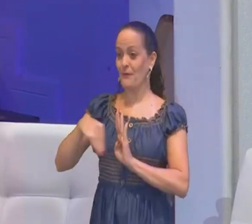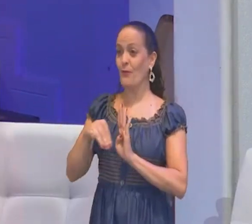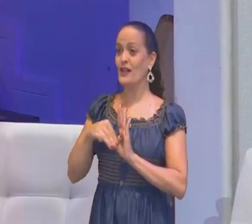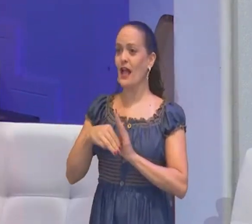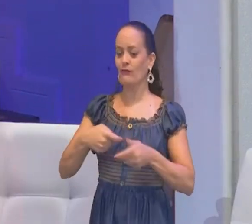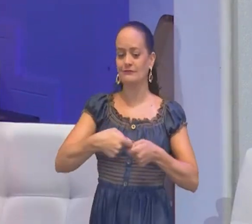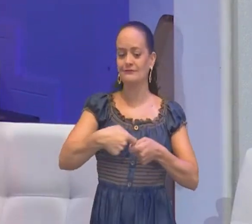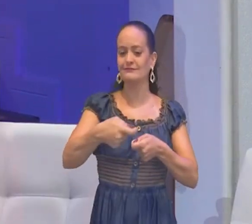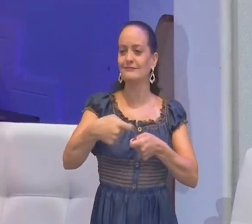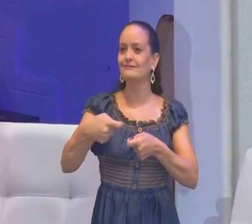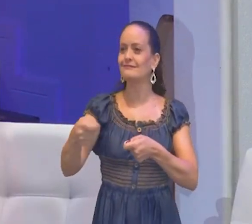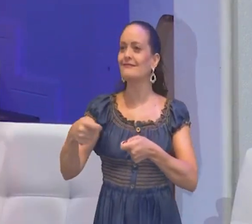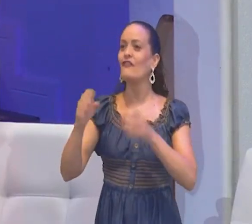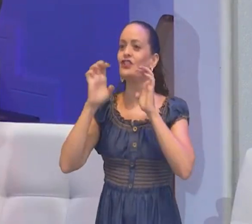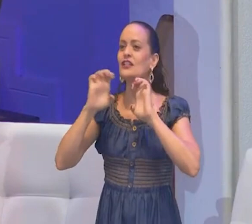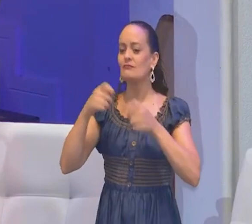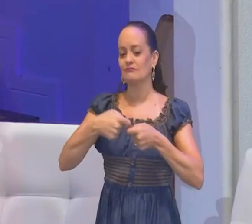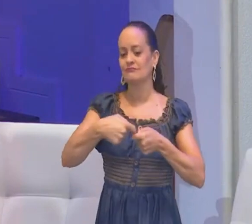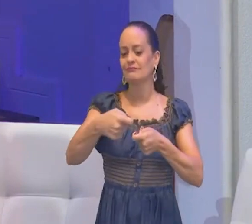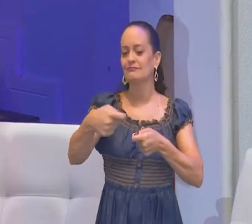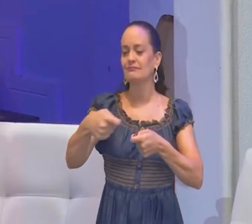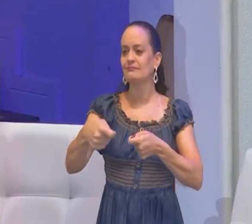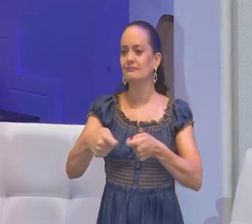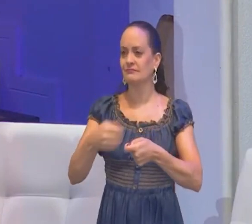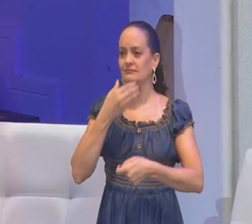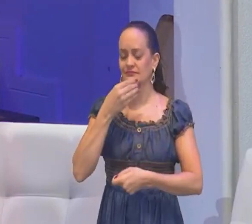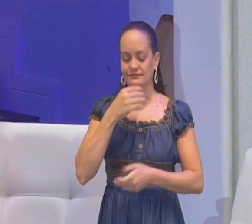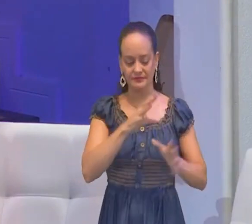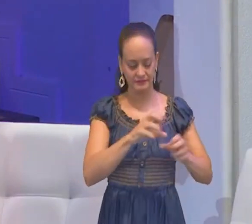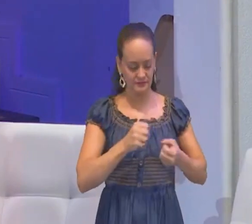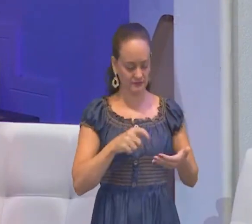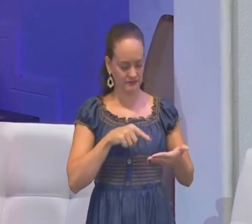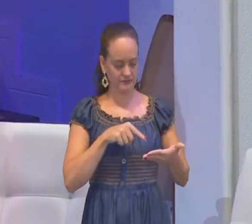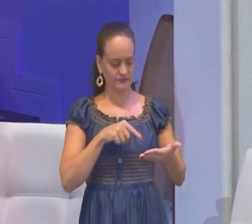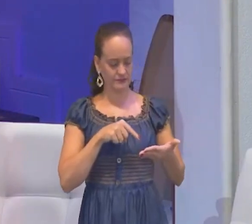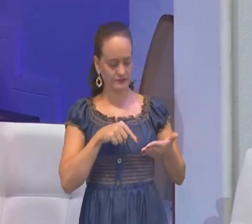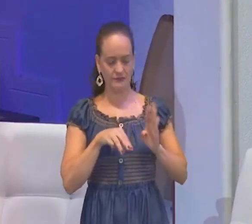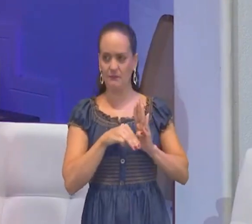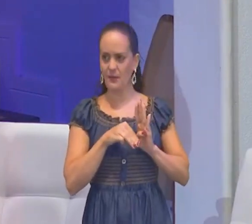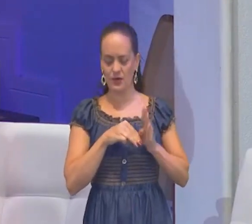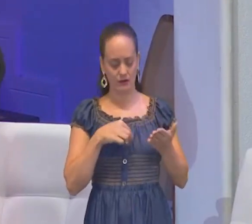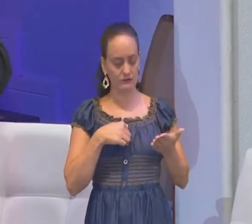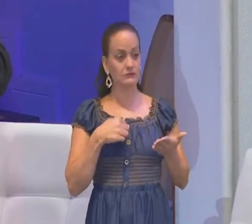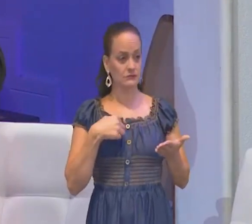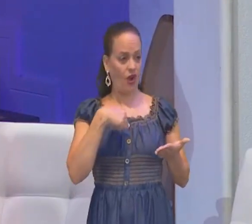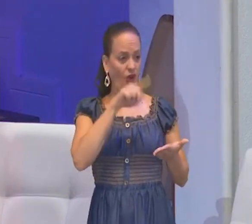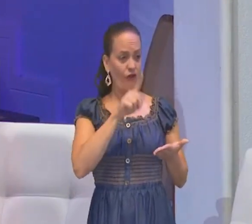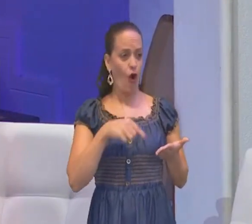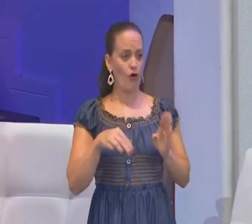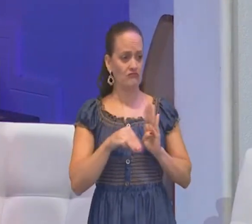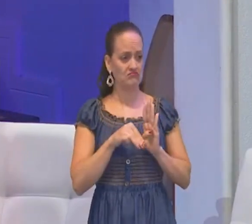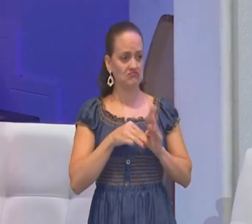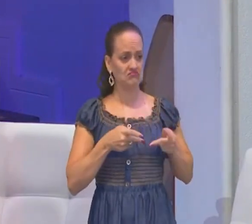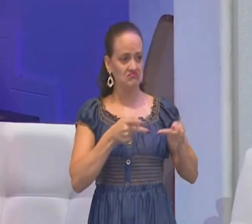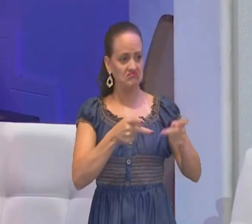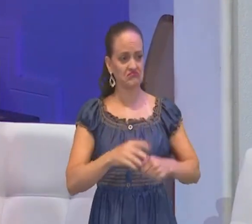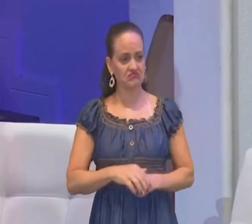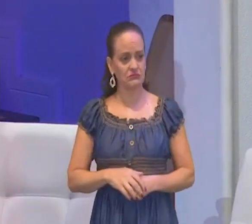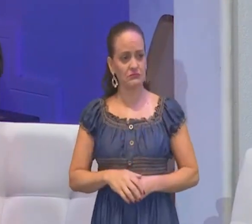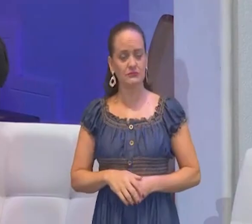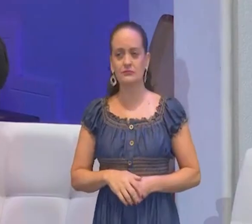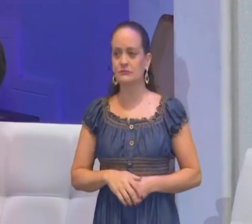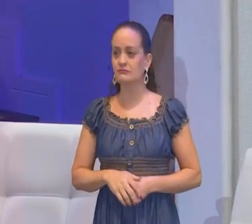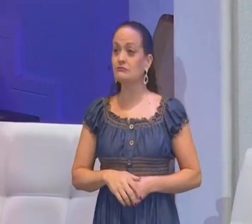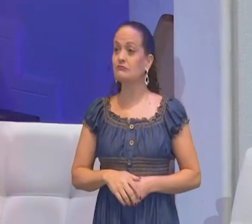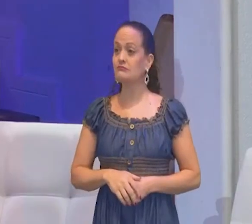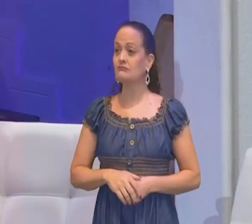ali, ele recebeu aquele folheto, viu o nome da igreja e disse assim: eu vou visitar a igreja. E qual não foi a